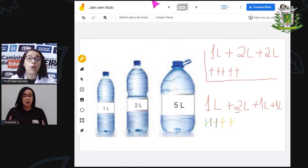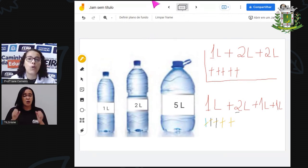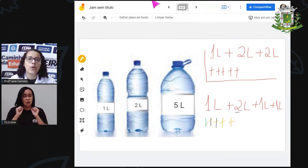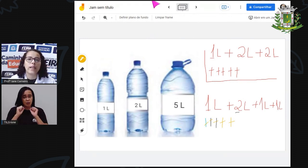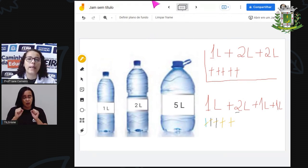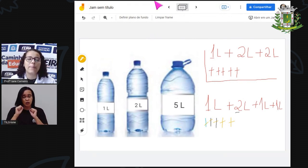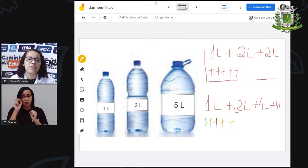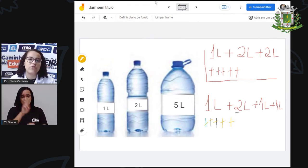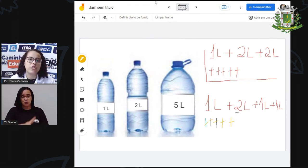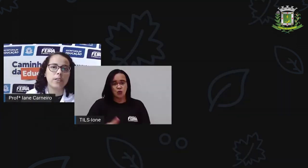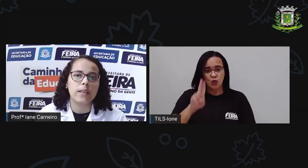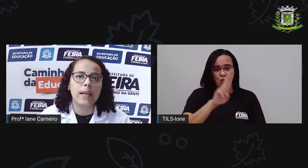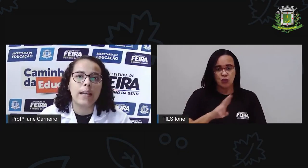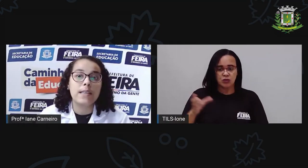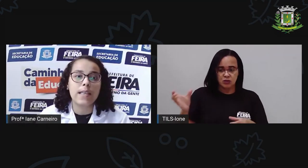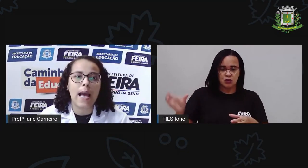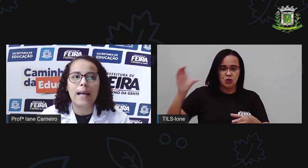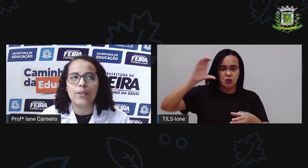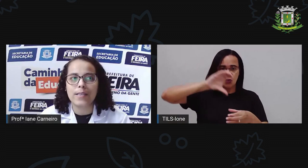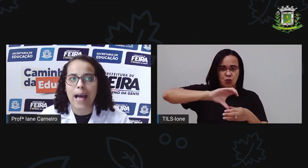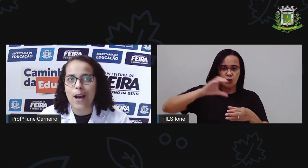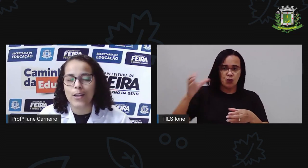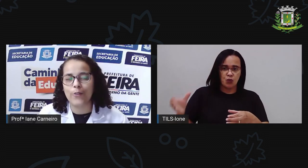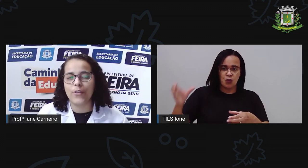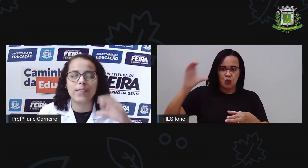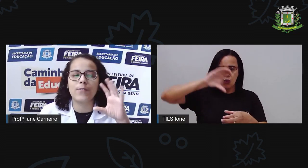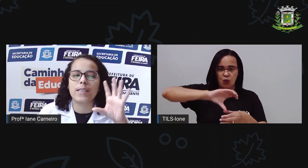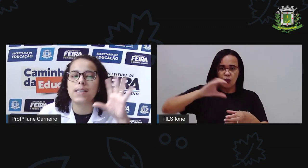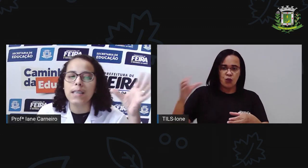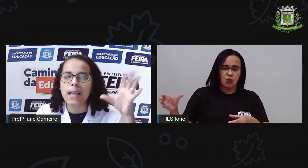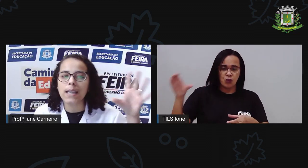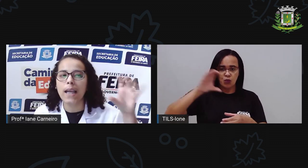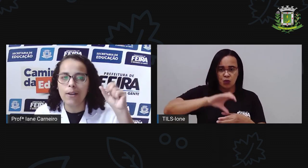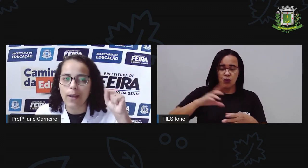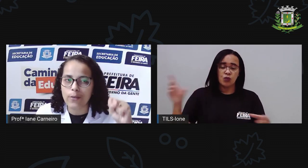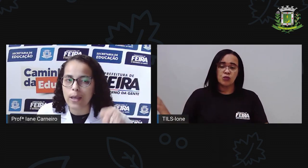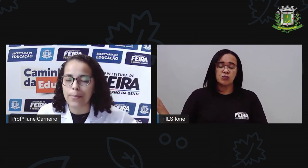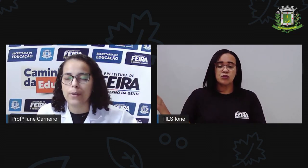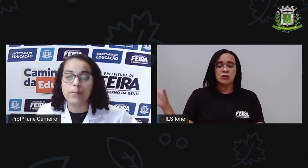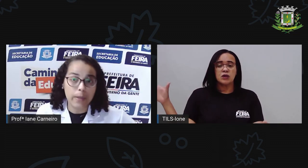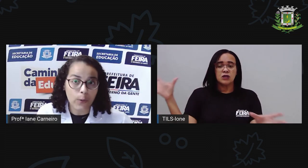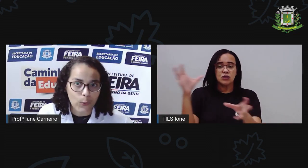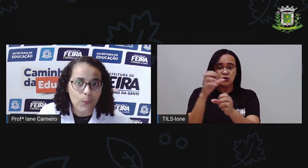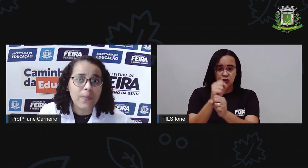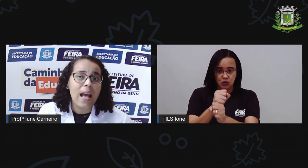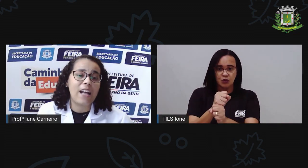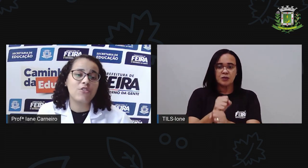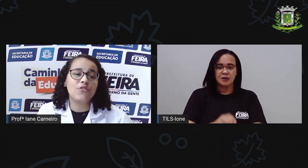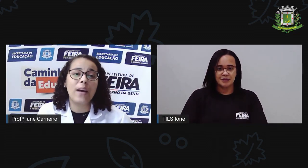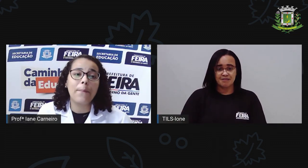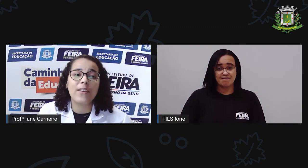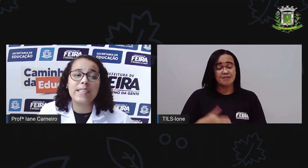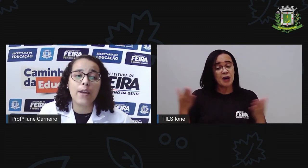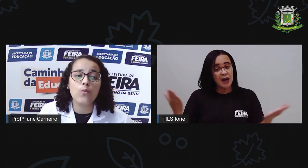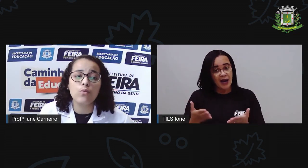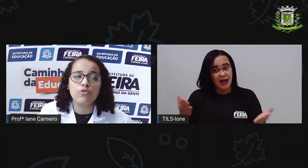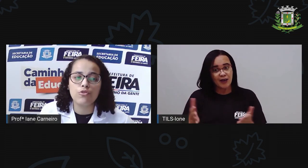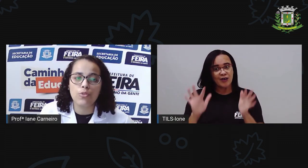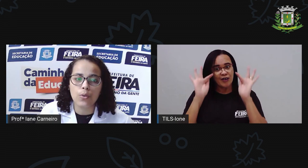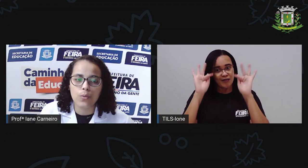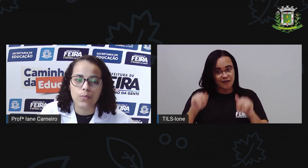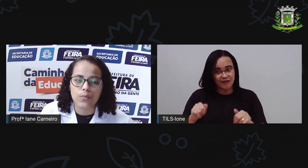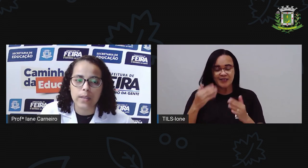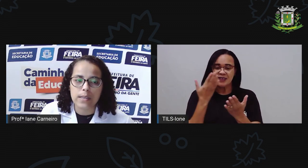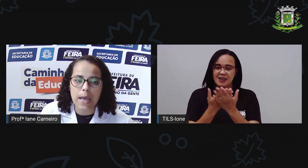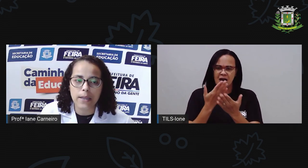Então, agora, né, para a gente encerrar a nossa aula e eu ver se vocês entenderam aí o que a Pró explicou, a gente vai fazer um